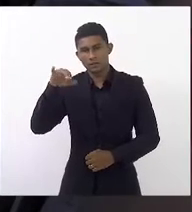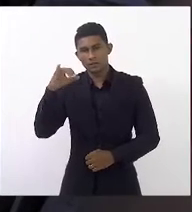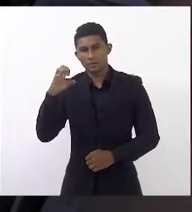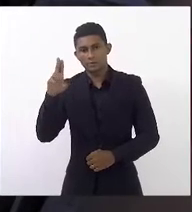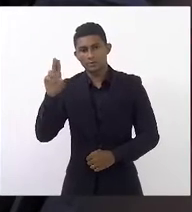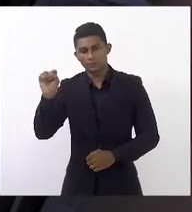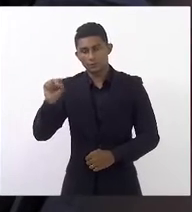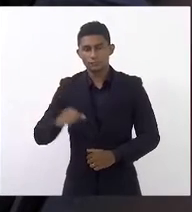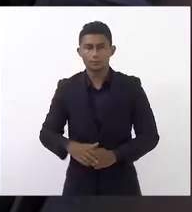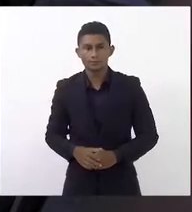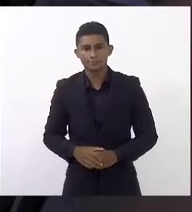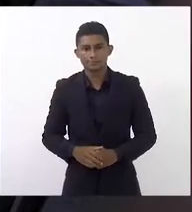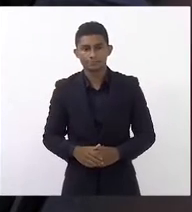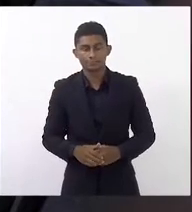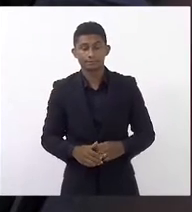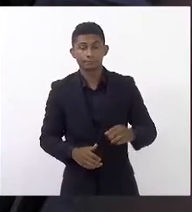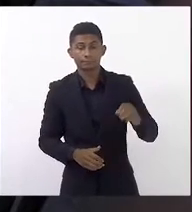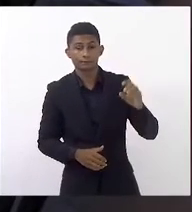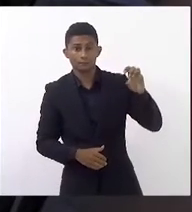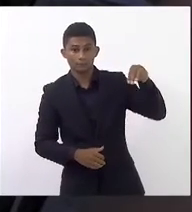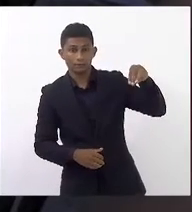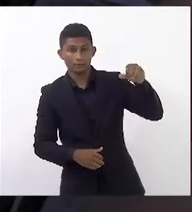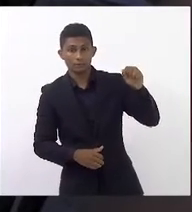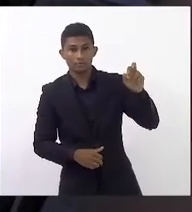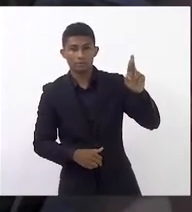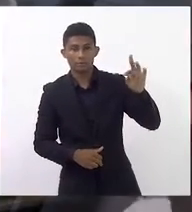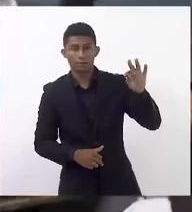Deputada Marta Rocha.